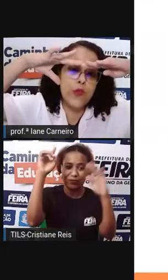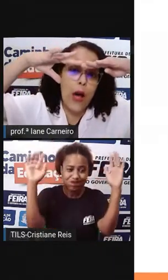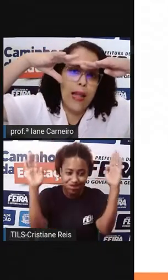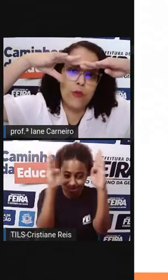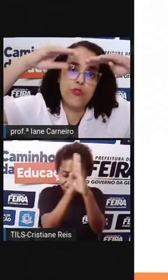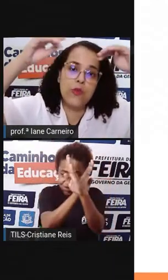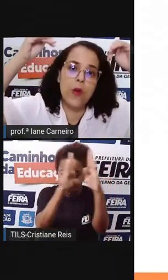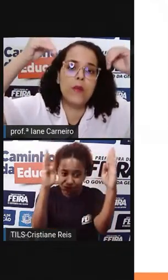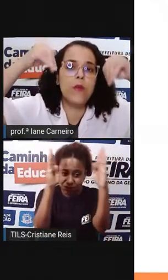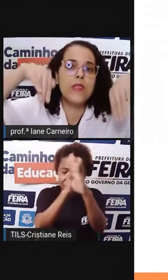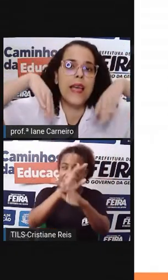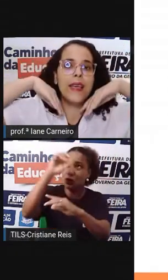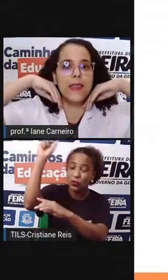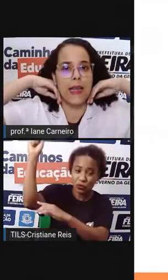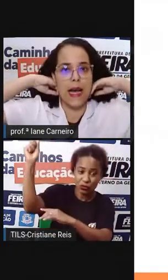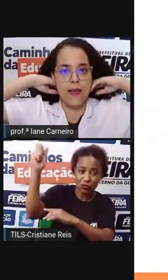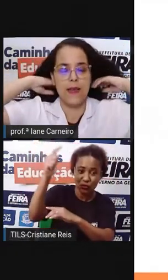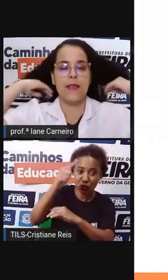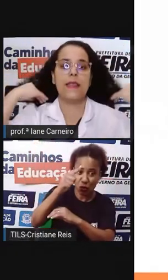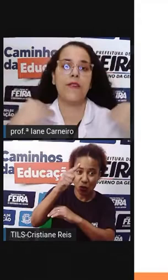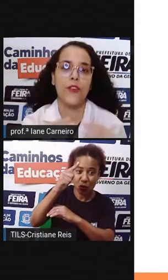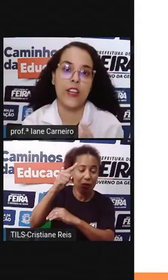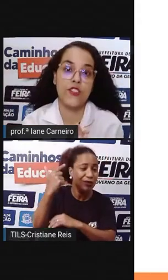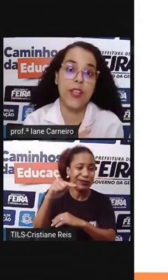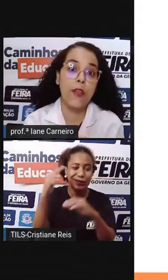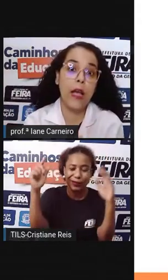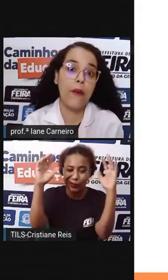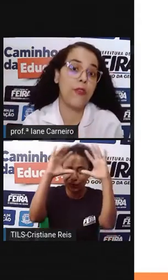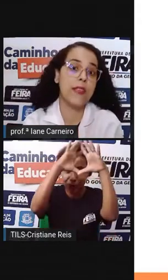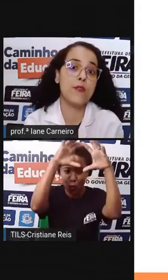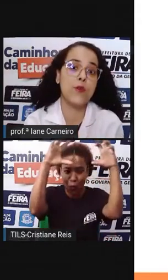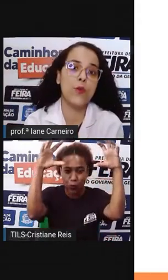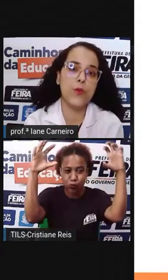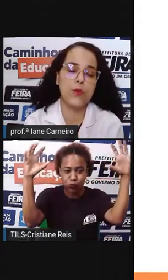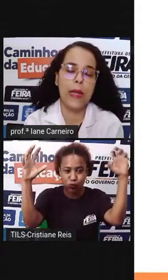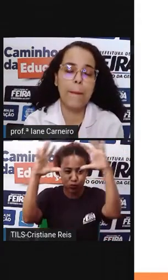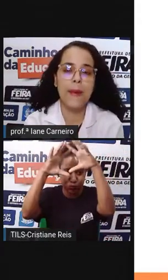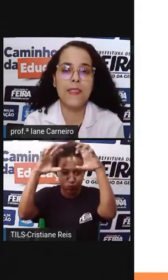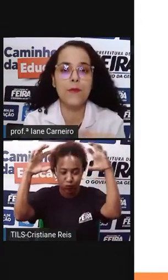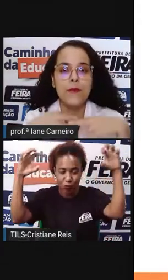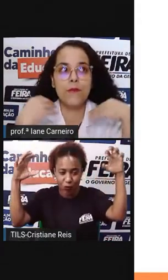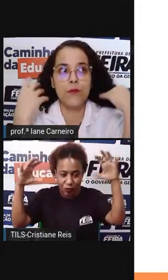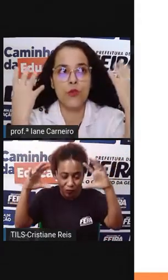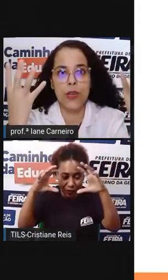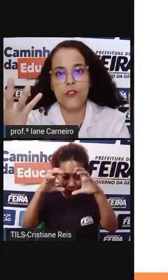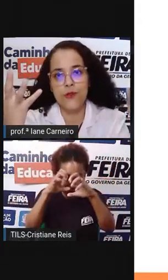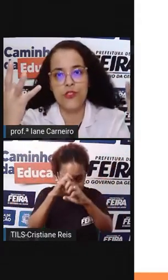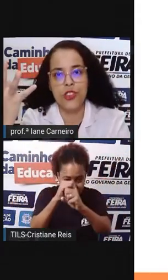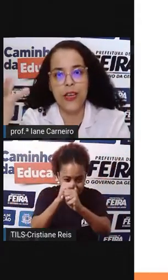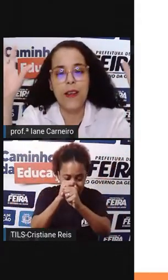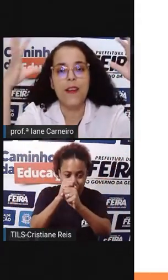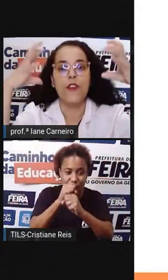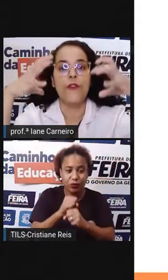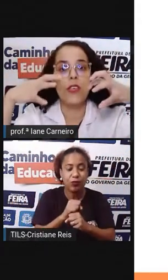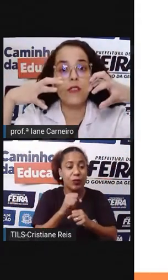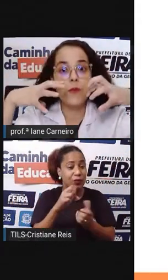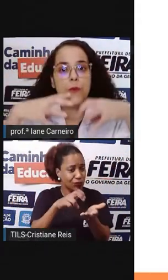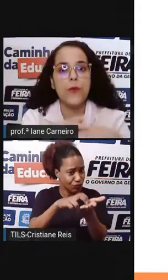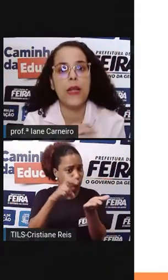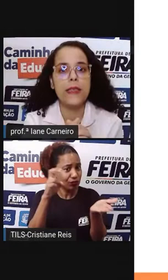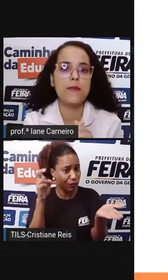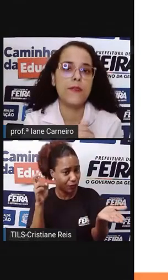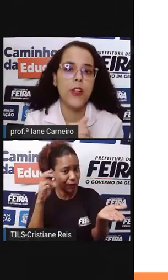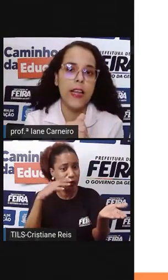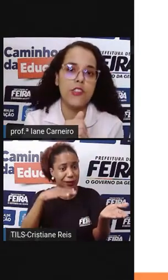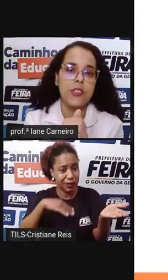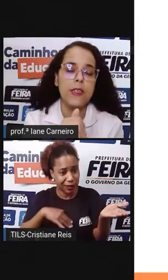o sol, a luz do sol não consegue entrar na floresta. E aí fica escuro, né? Mesmo durante o dia, fica escuro